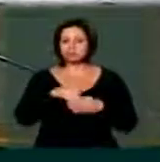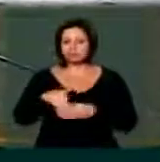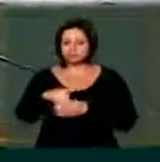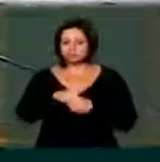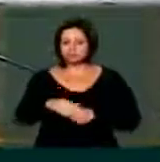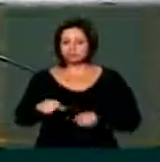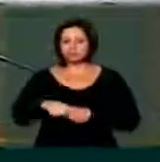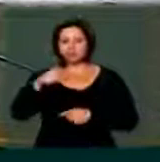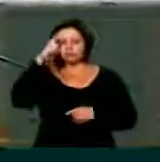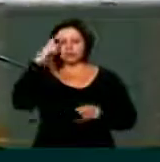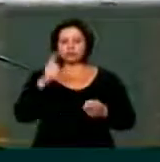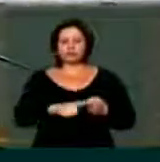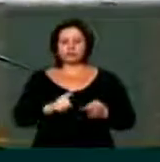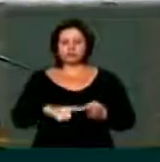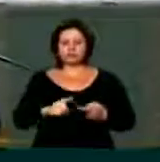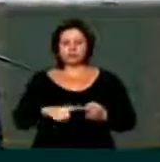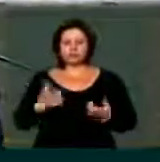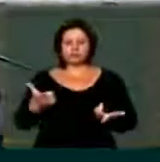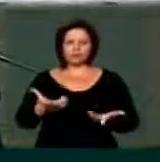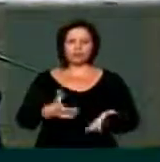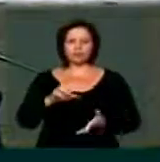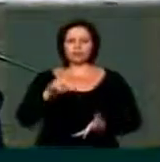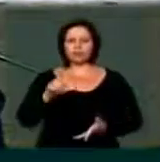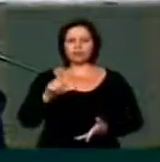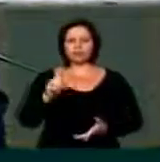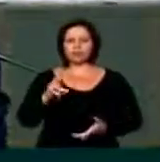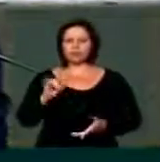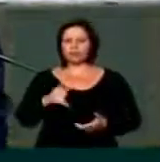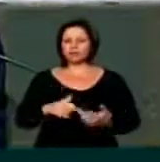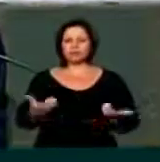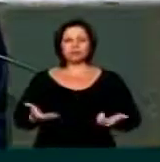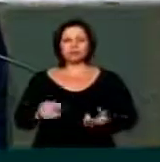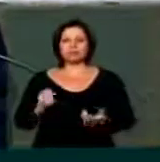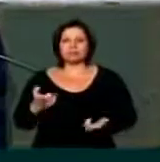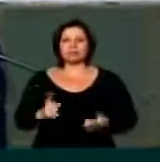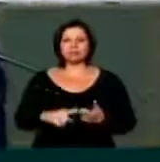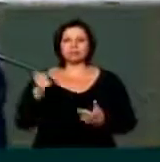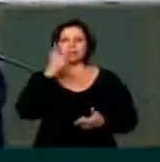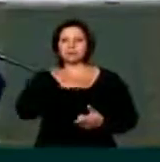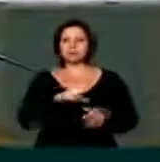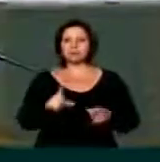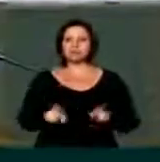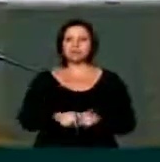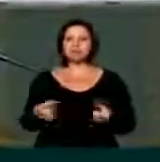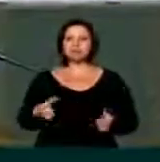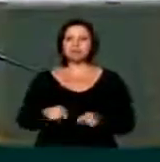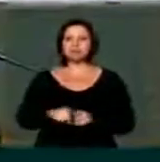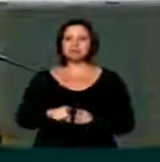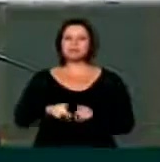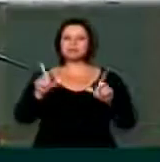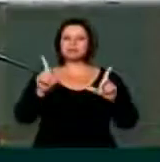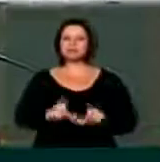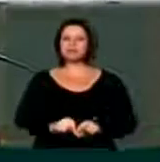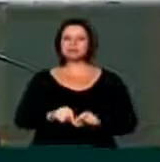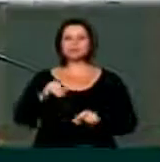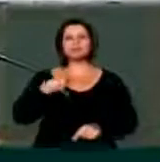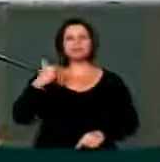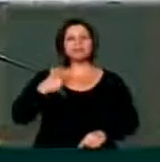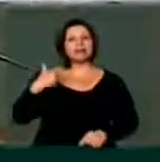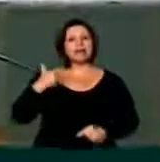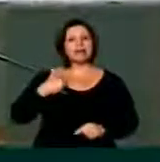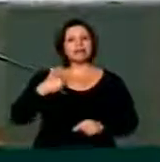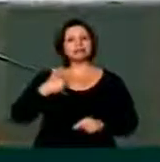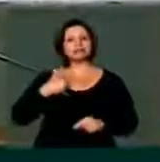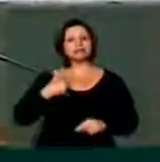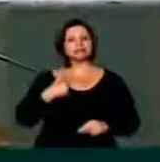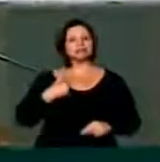trabalhar com o senso comum é a lógica de certas candidaturas para chegar lá. É o caso da redução da maioridade